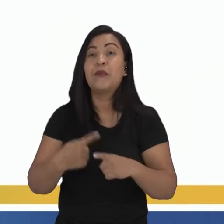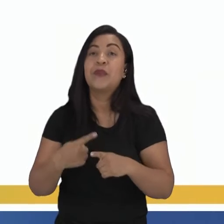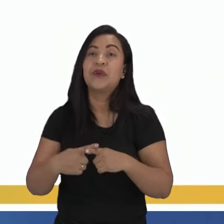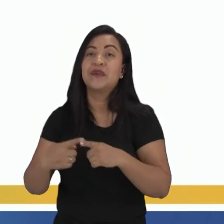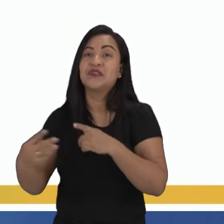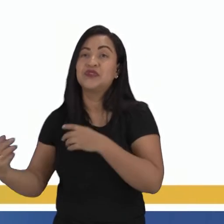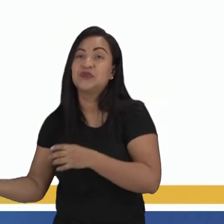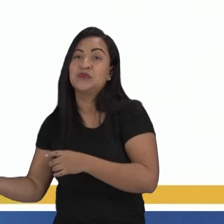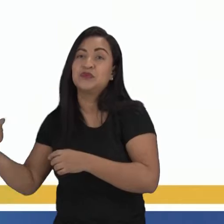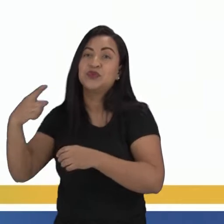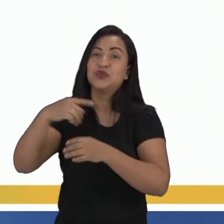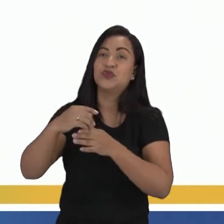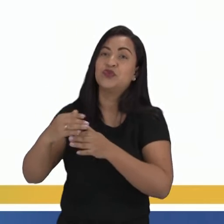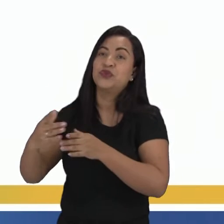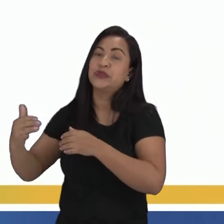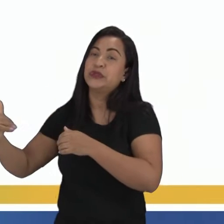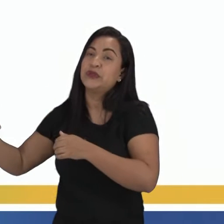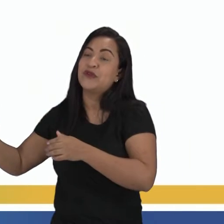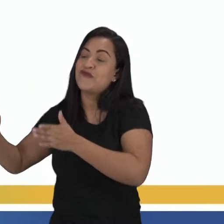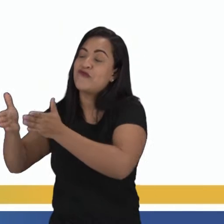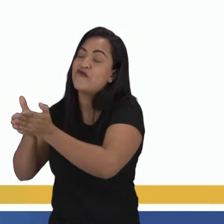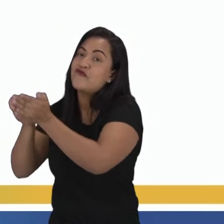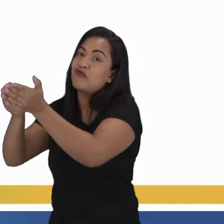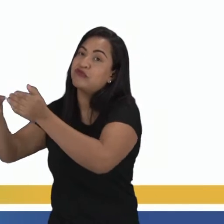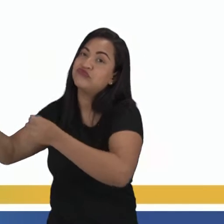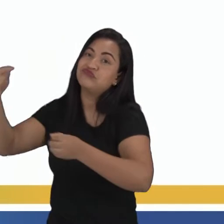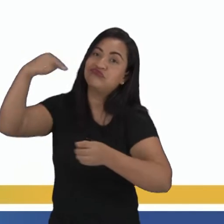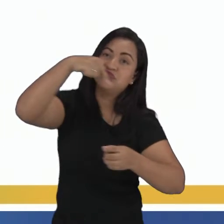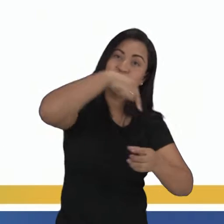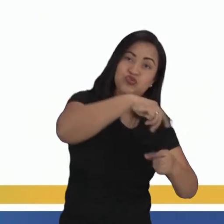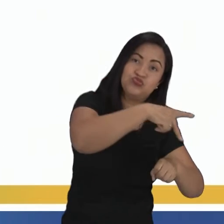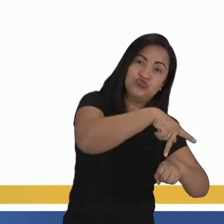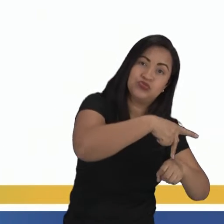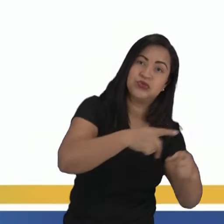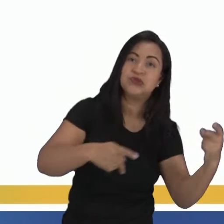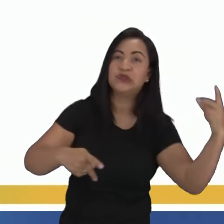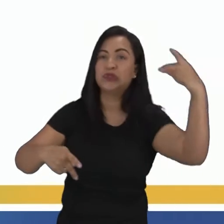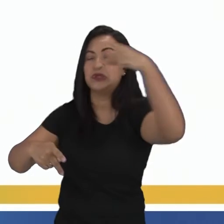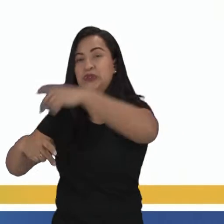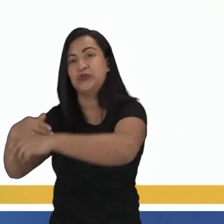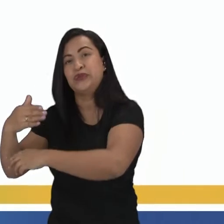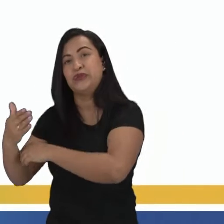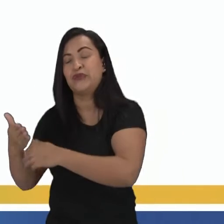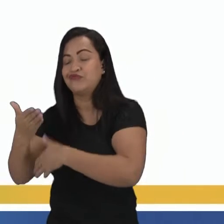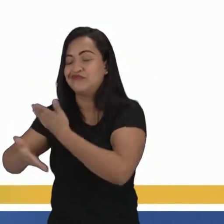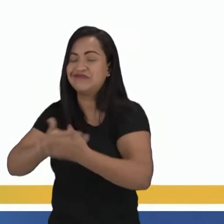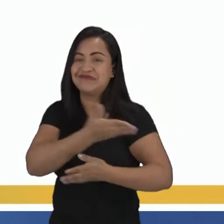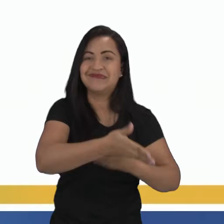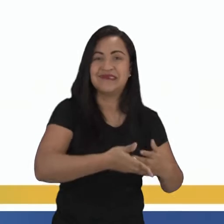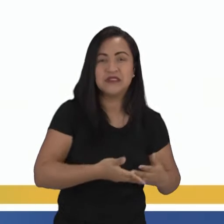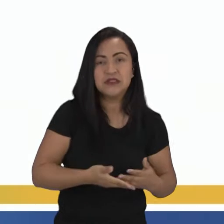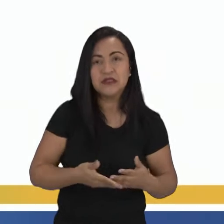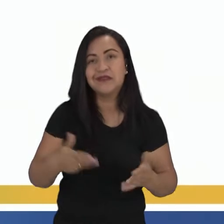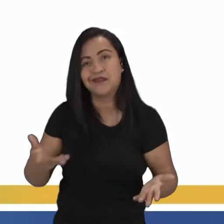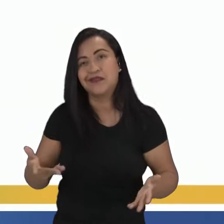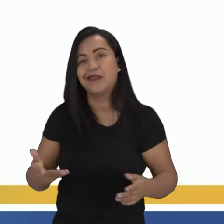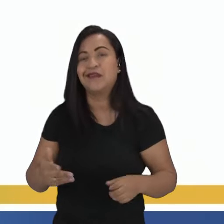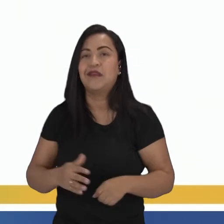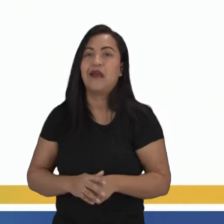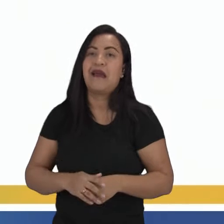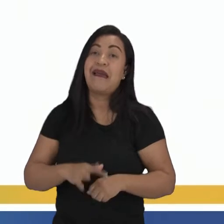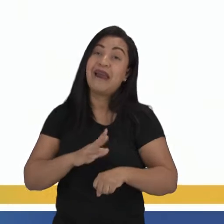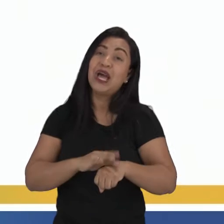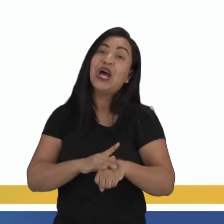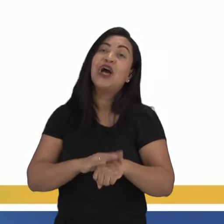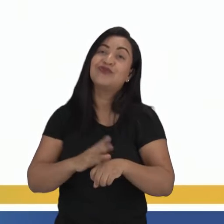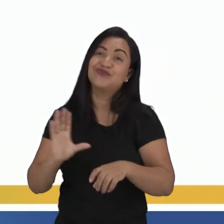tempo aí. Então o contato com esse tipo de situação foi grandiosa, né? A gripe espanhola ela atinge várias partes do